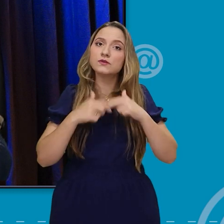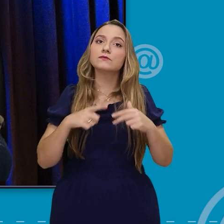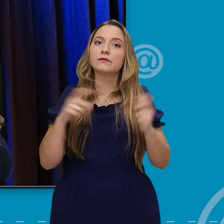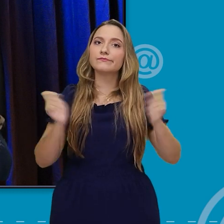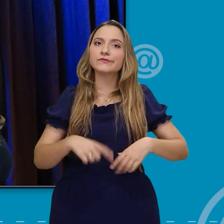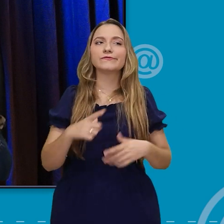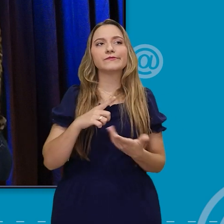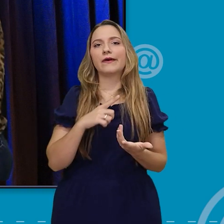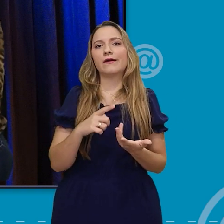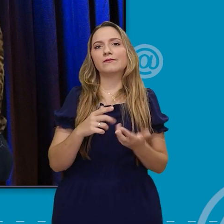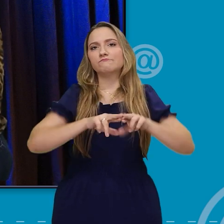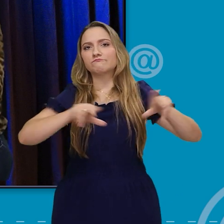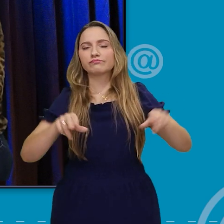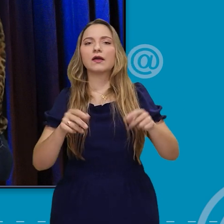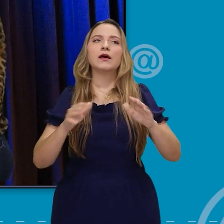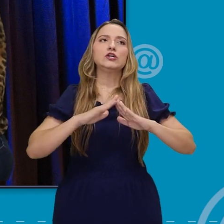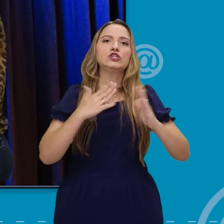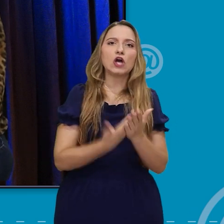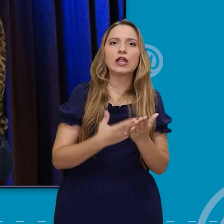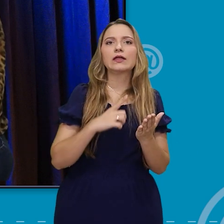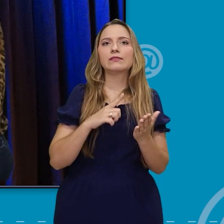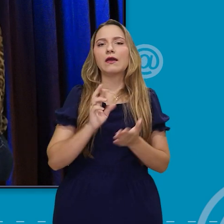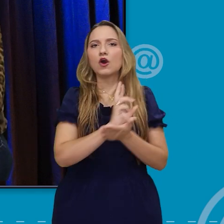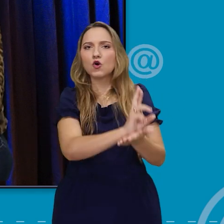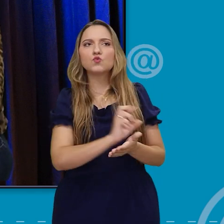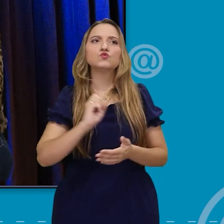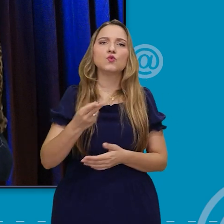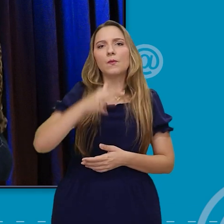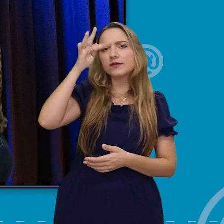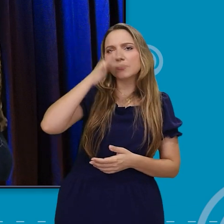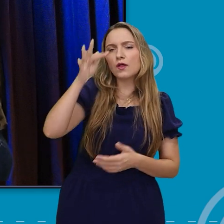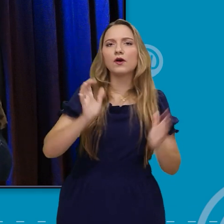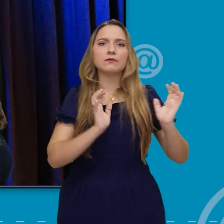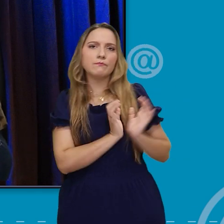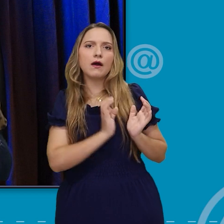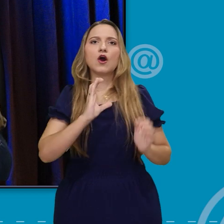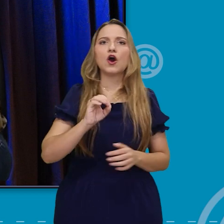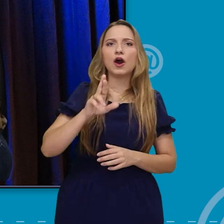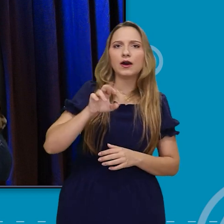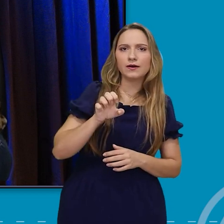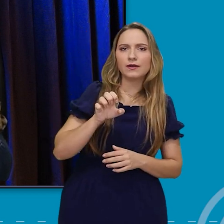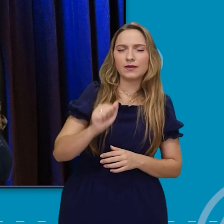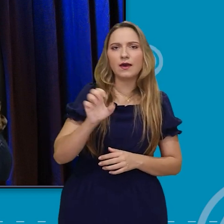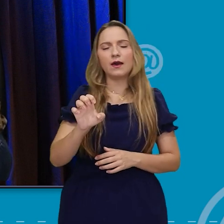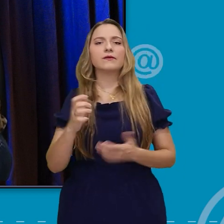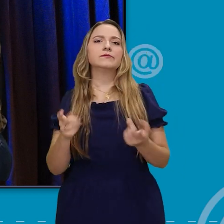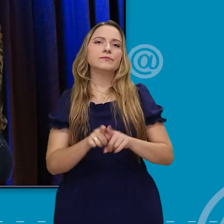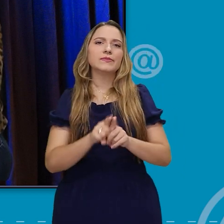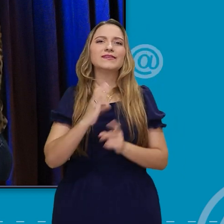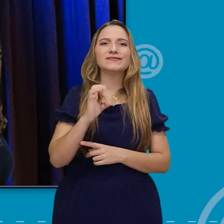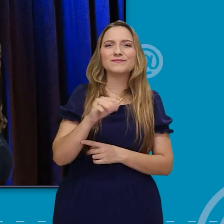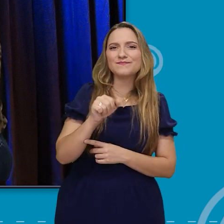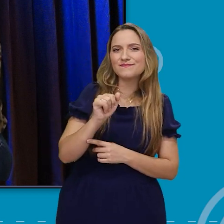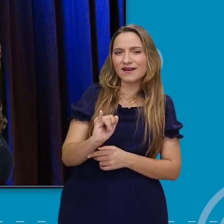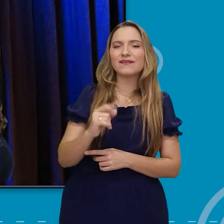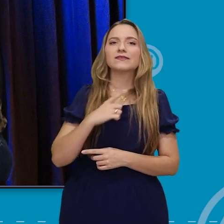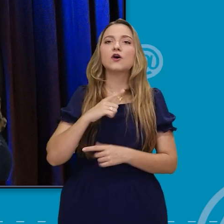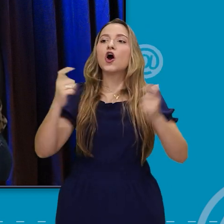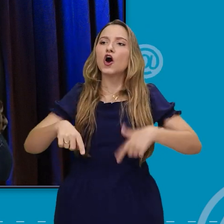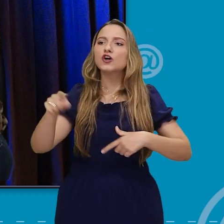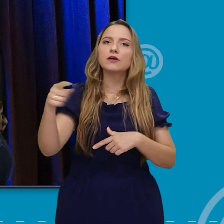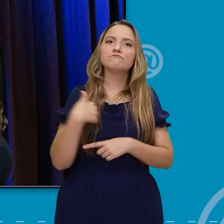SEMAIS. É com base nessa avaliação que a gente dá os encaminhamentos. Se vai encaminhar para um tratamento psicológico exterior, se vai colocar para um